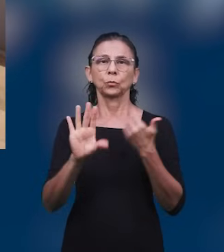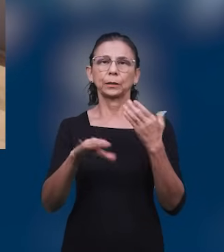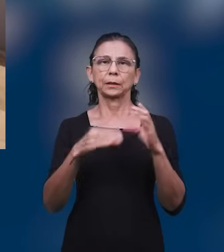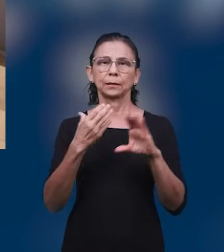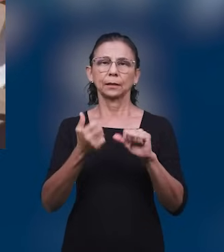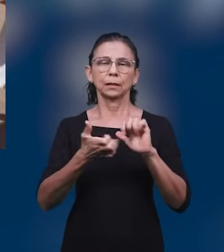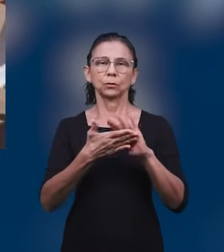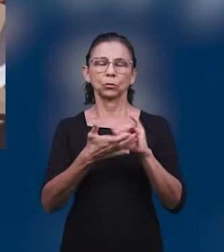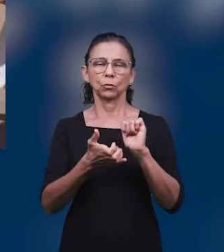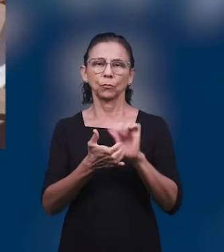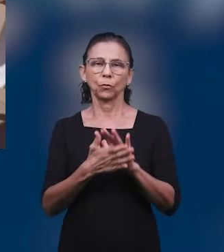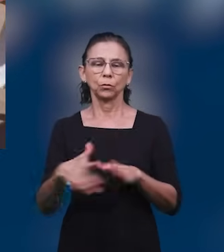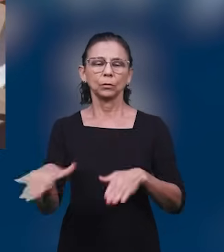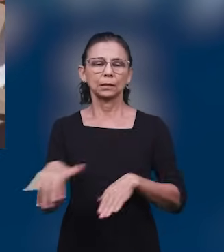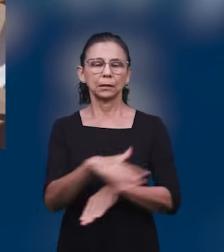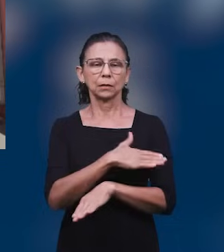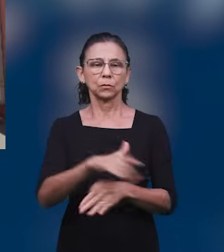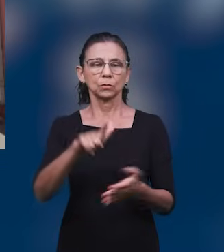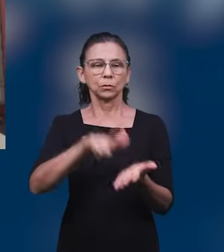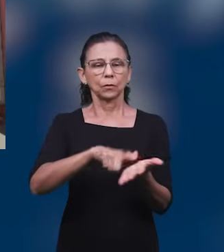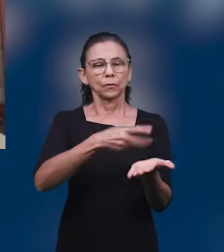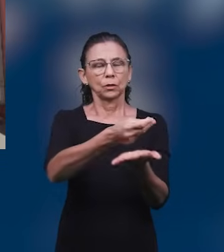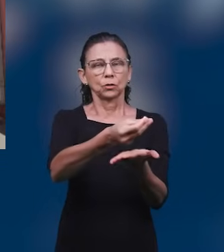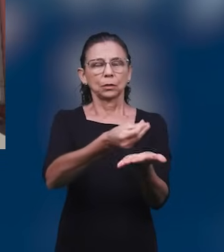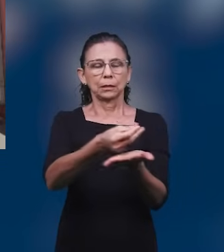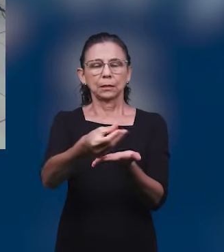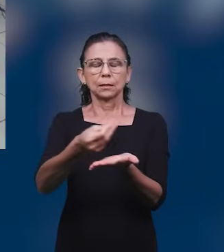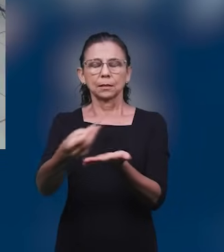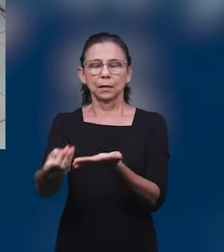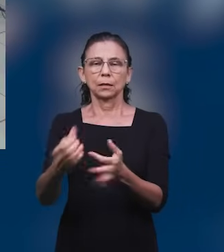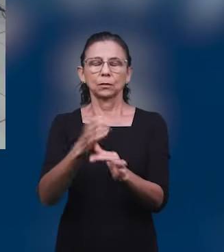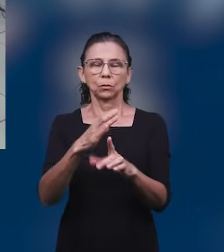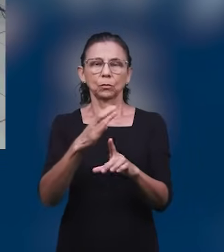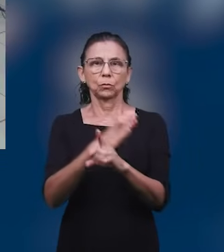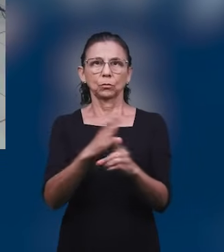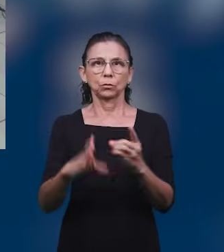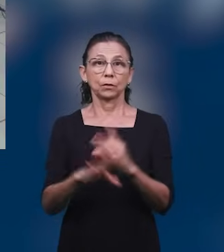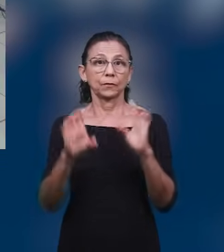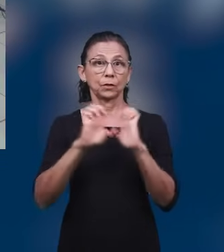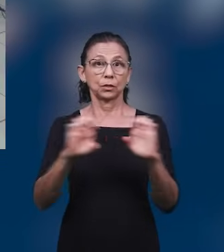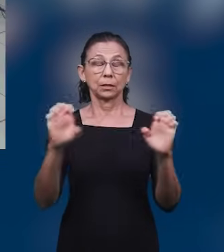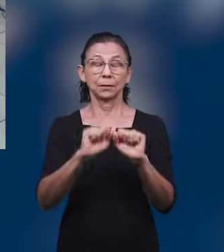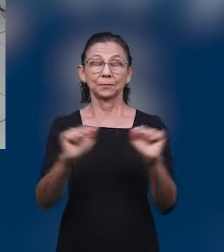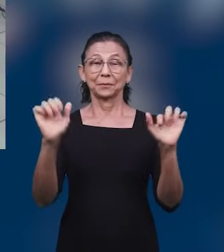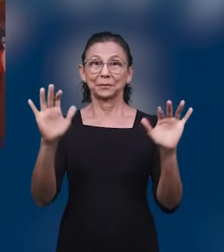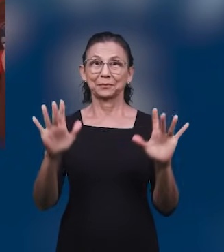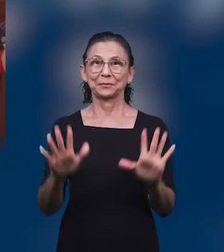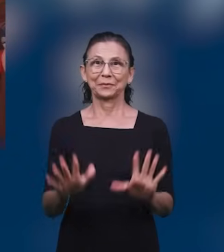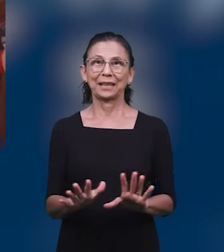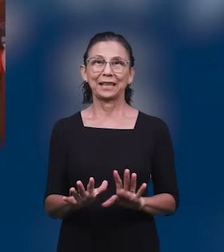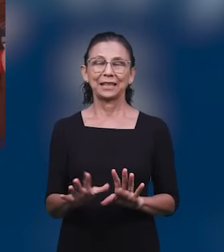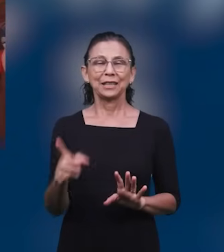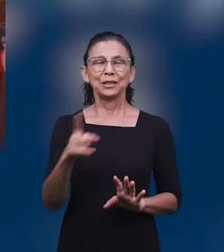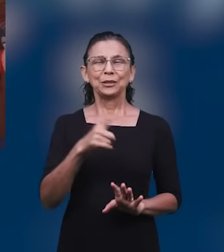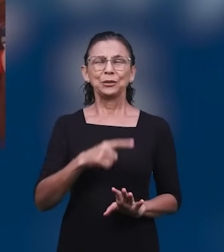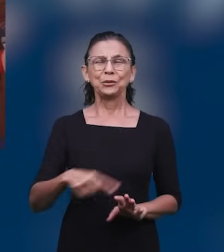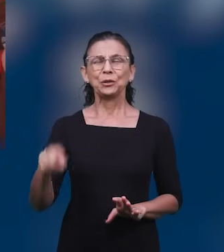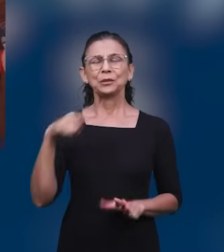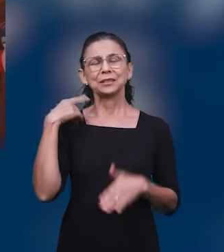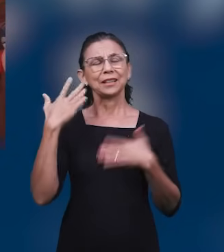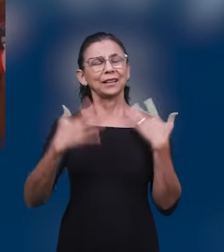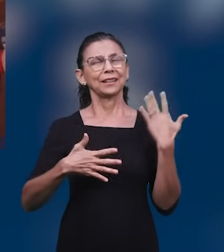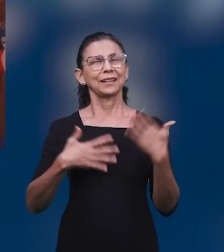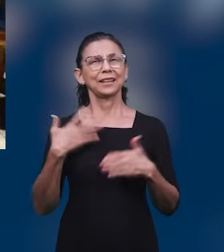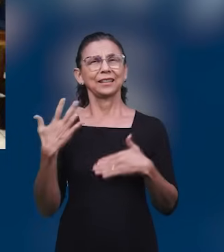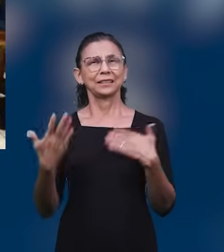na parte da manhã e também à tarde antes do evento. O culto evangelístico foi uma bênção. Havia muita alegria por parte dos membros